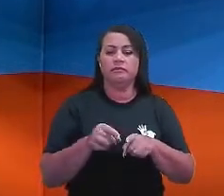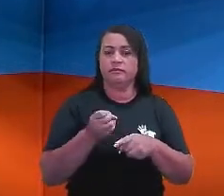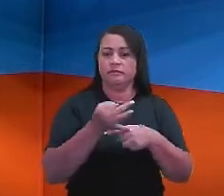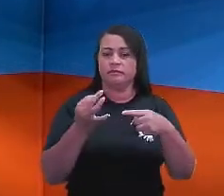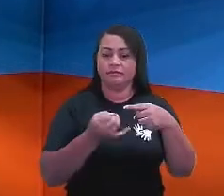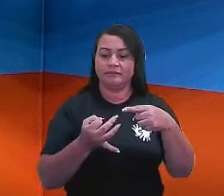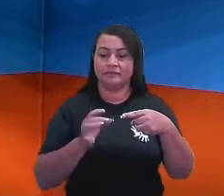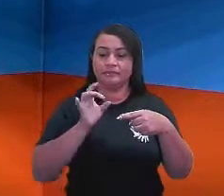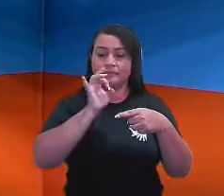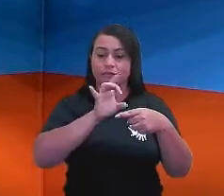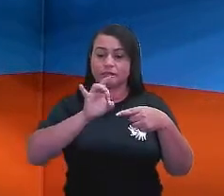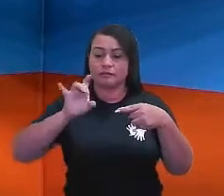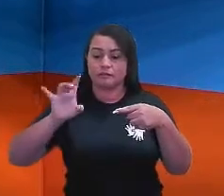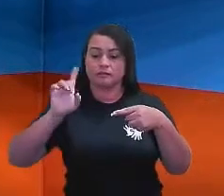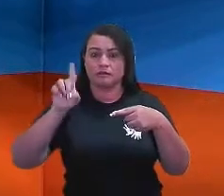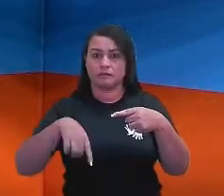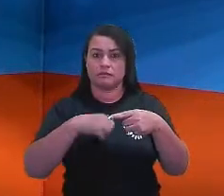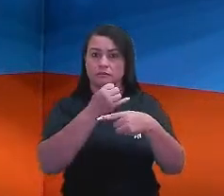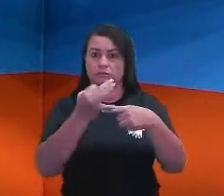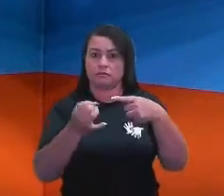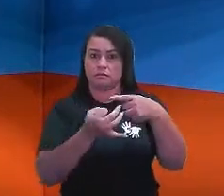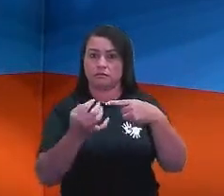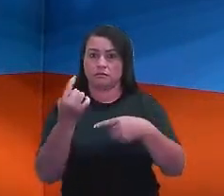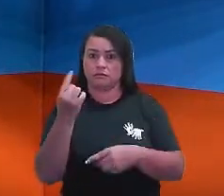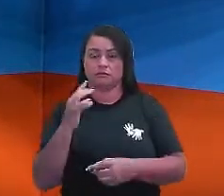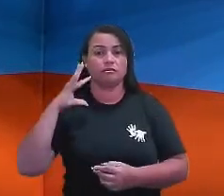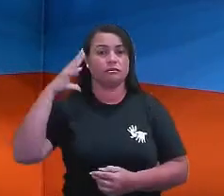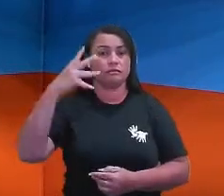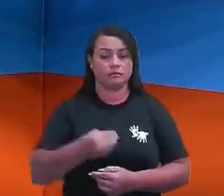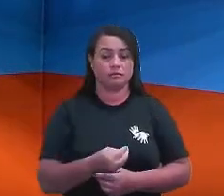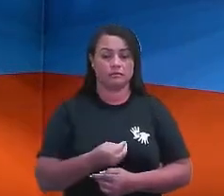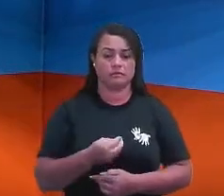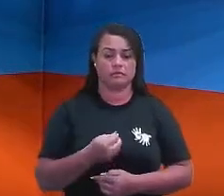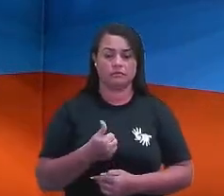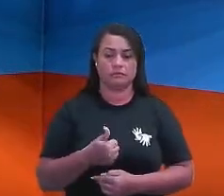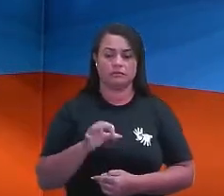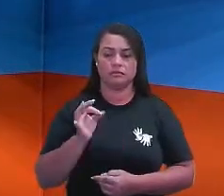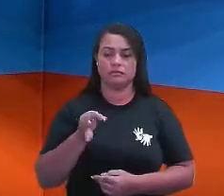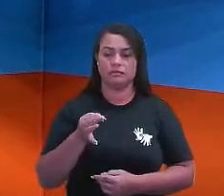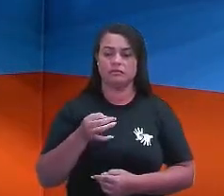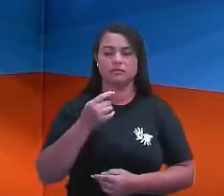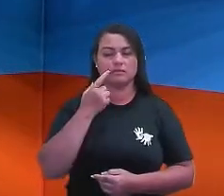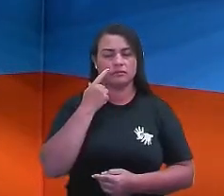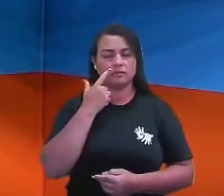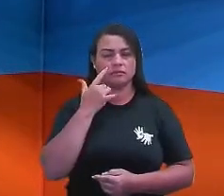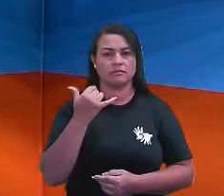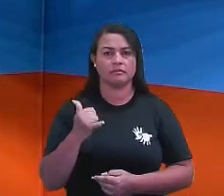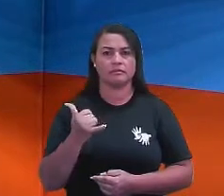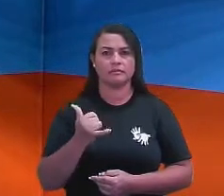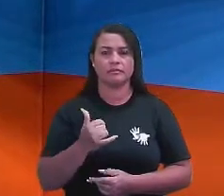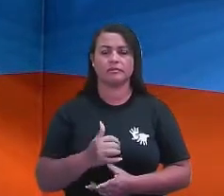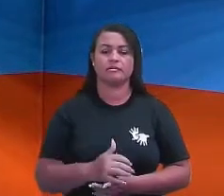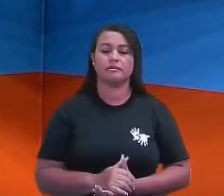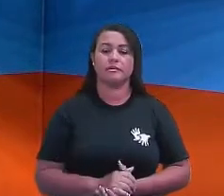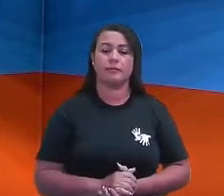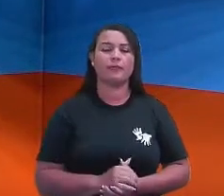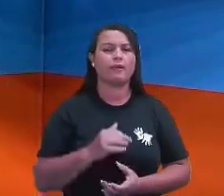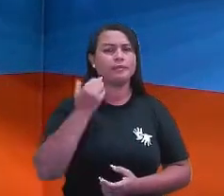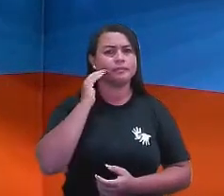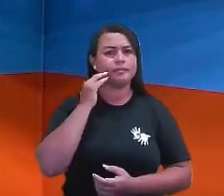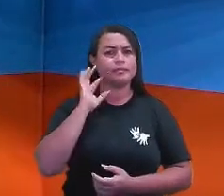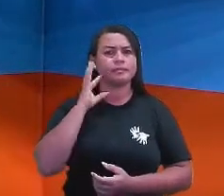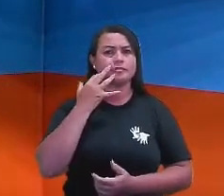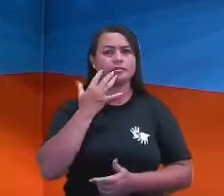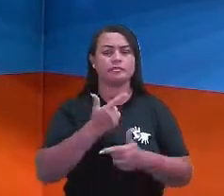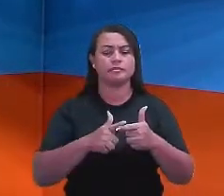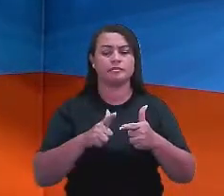cada parte é uma fração do inteiro. Beleza? Então, vamos lá para a gente seguir, entender e resolver